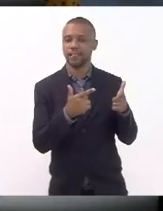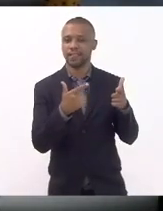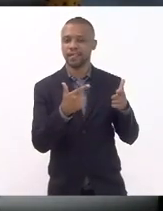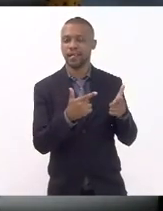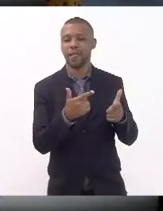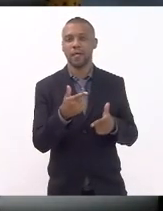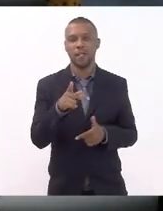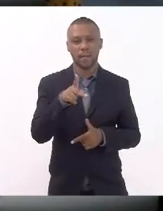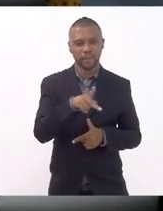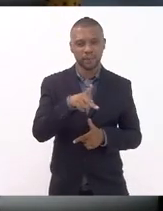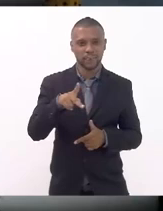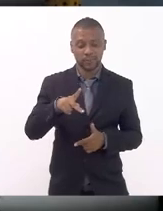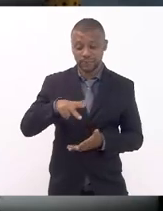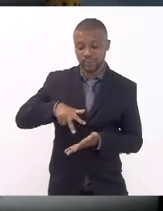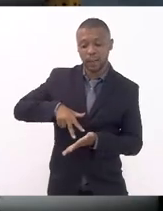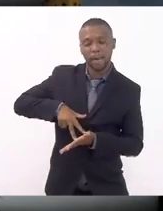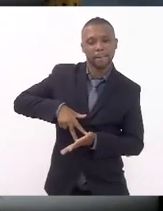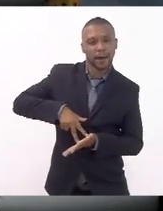Professor de balé.